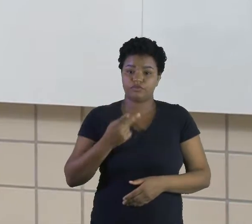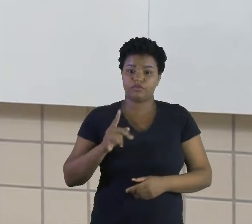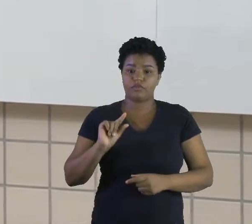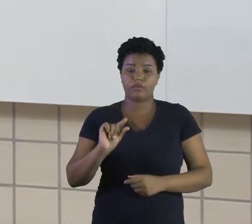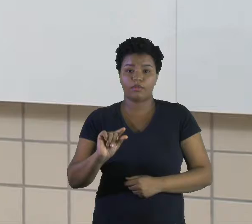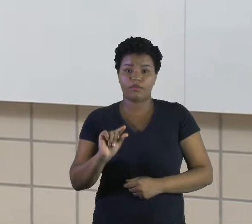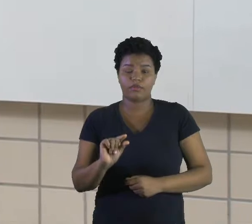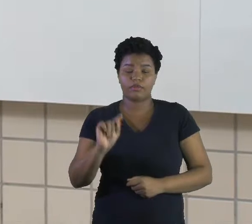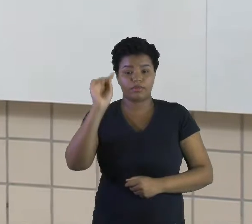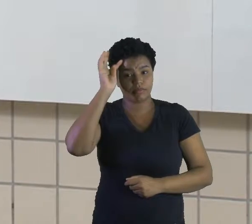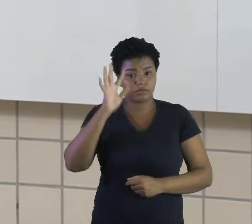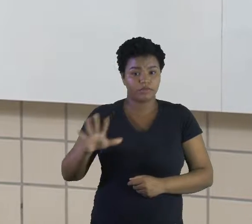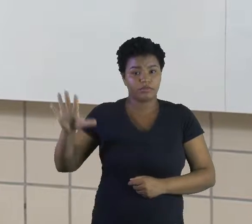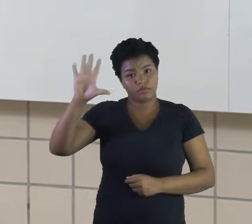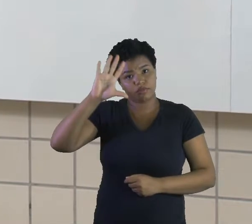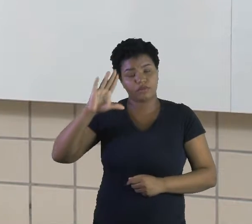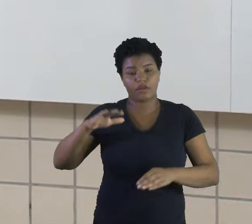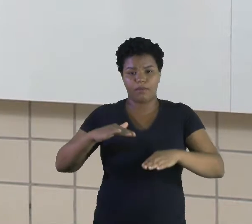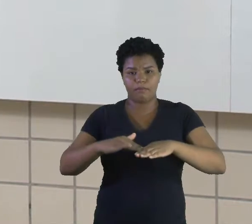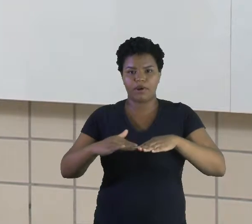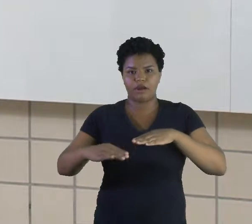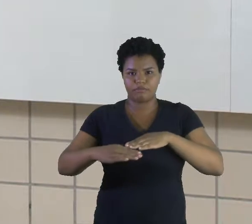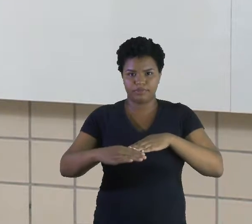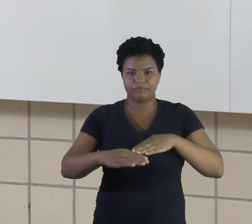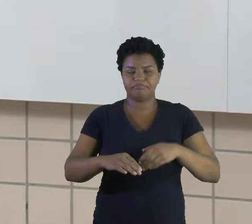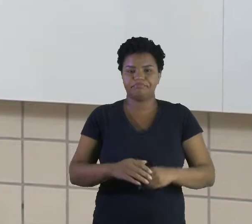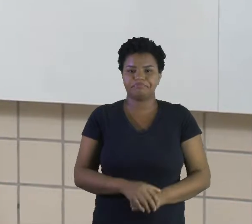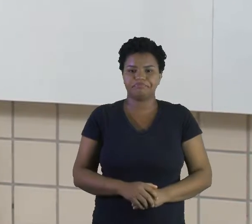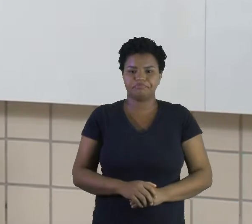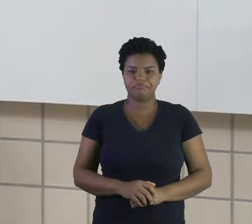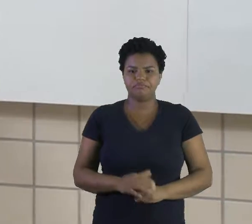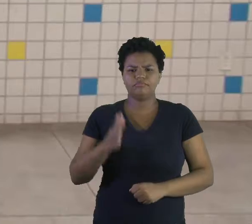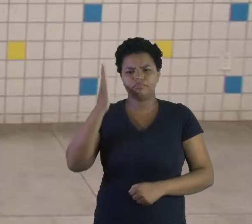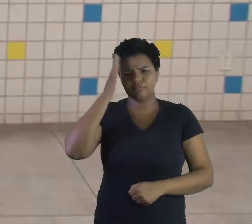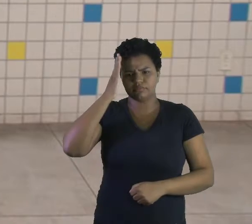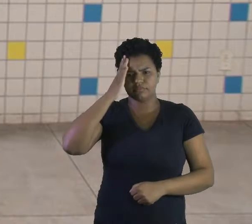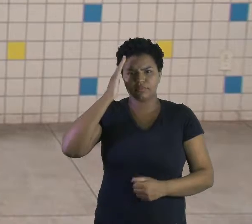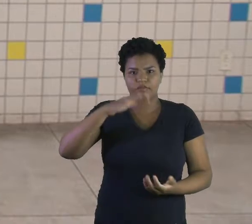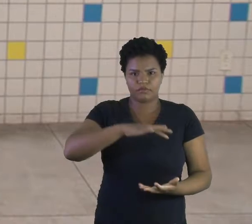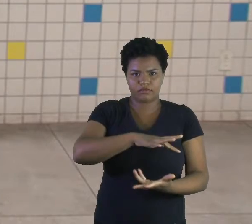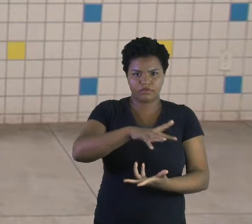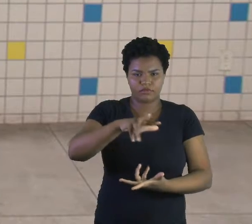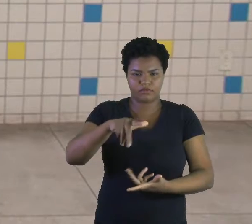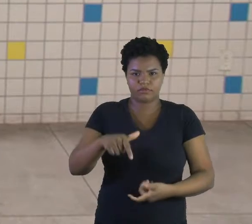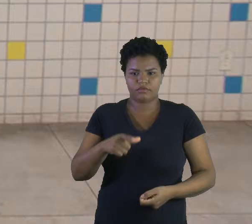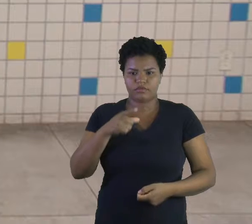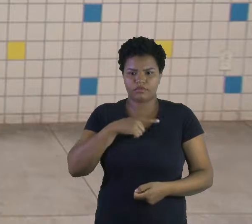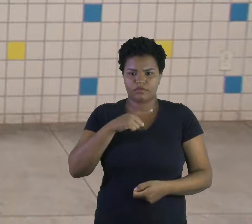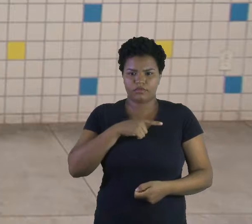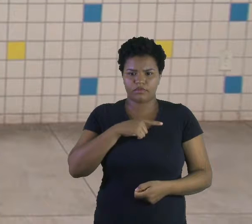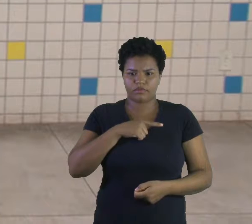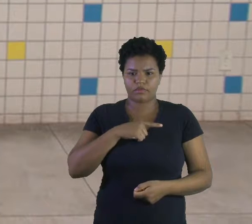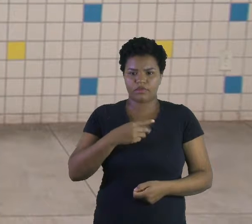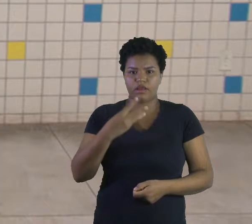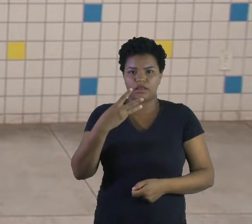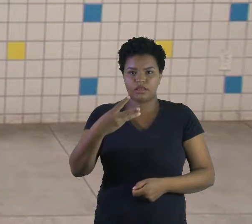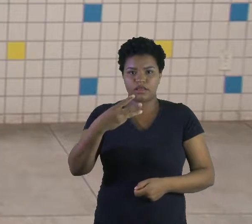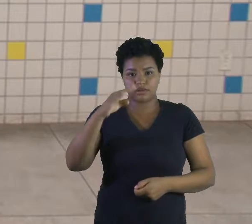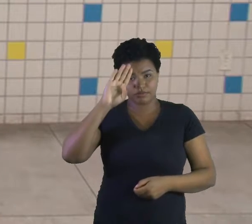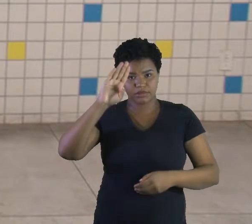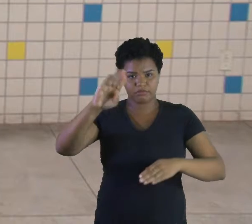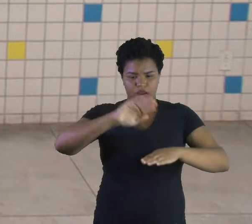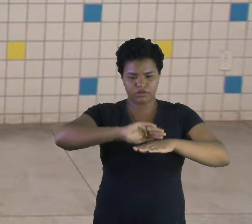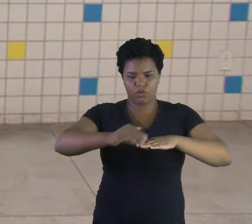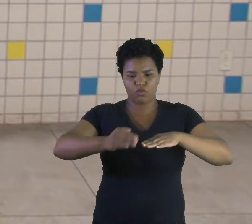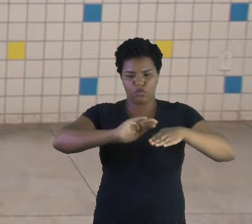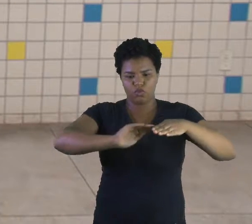sobre a teoria das placas tectônicas. Sabemos que a Terra possui 3 principais camadas, que nós falamos sobre elas